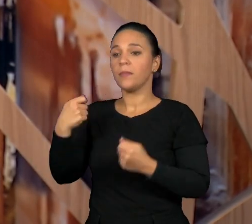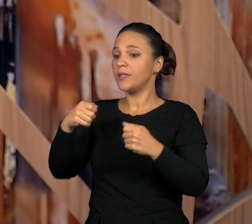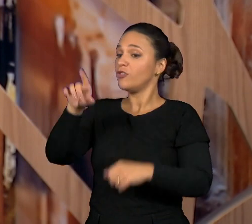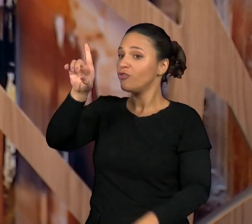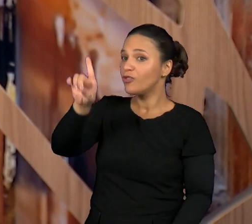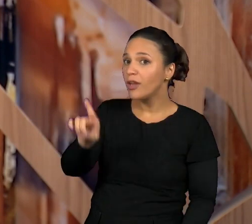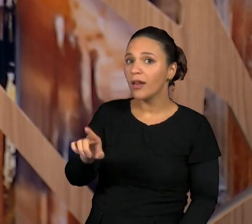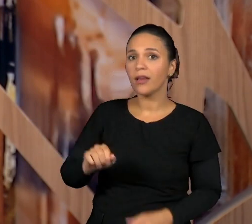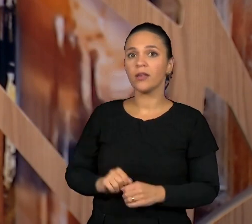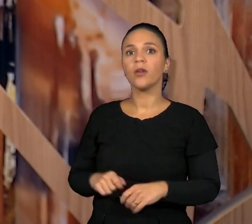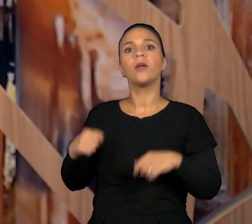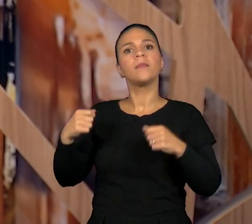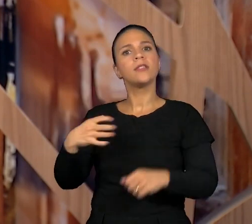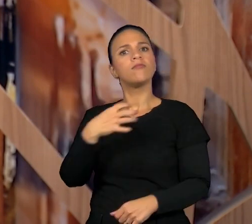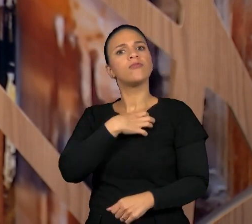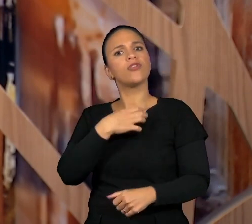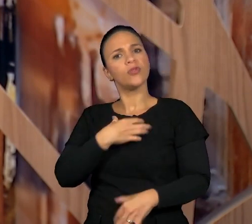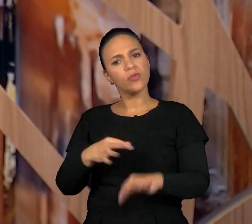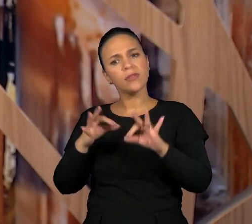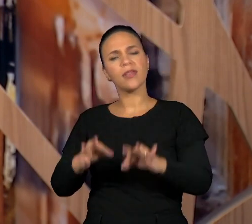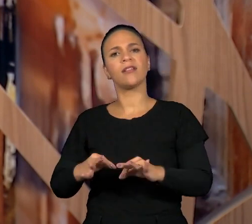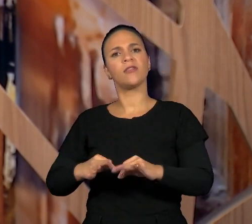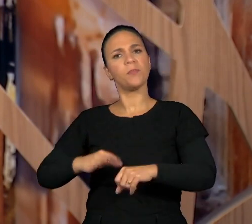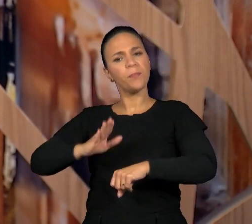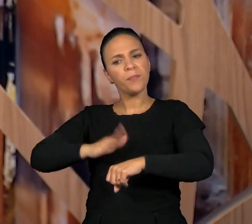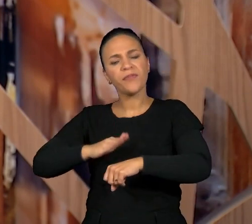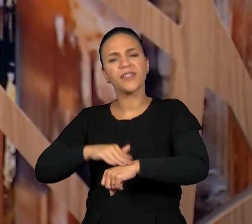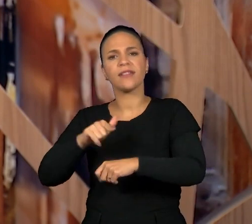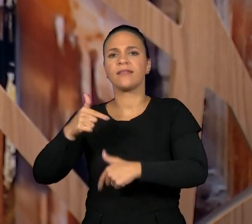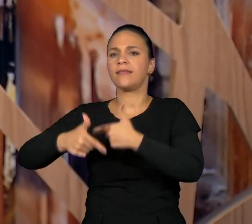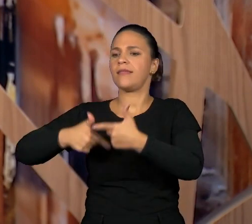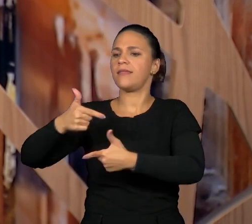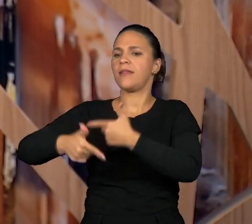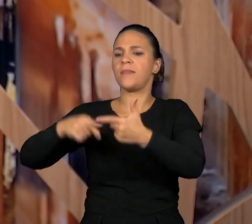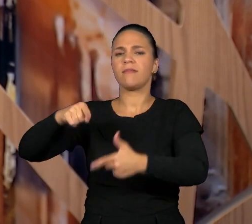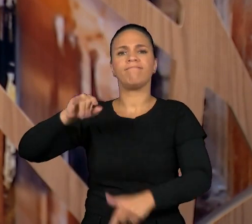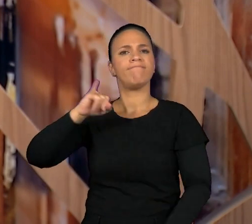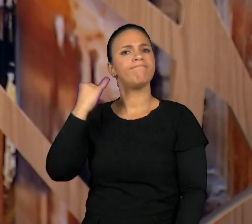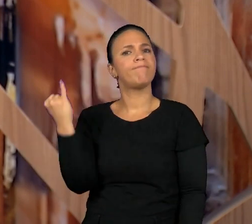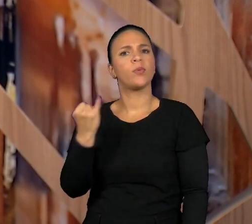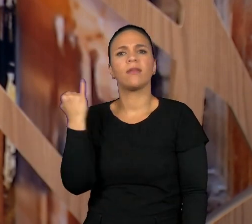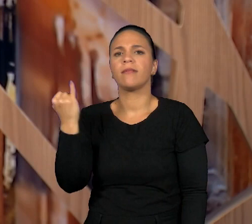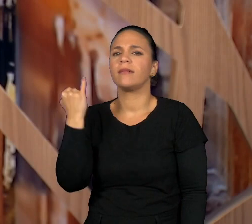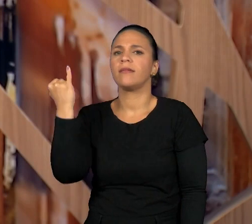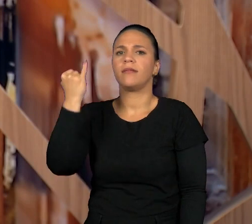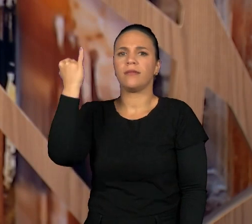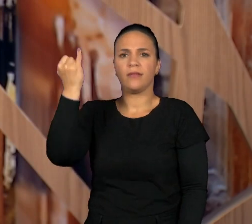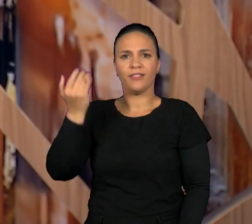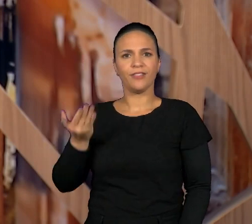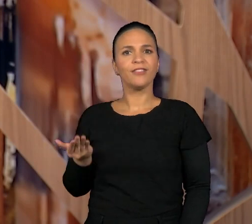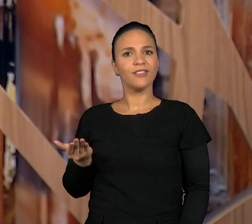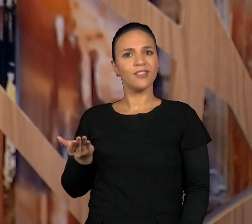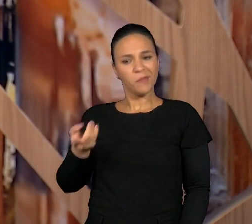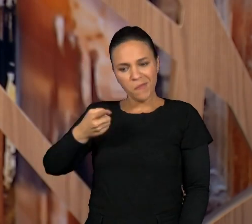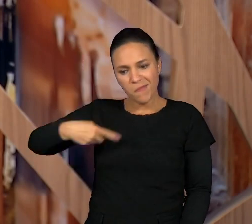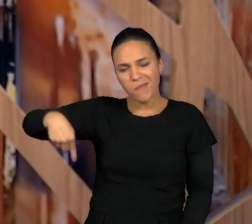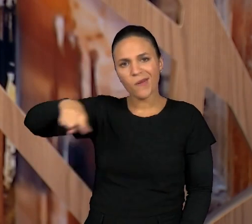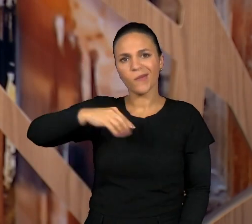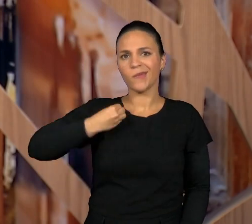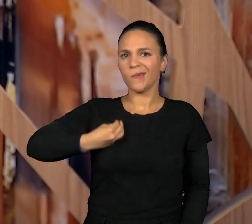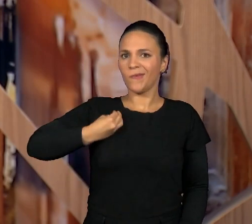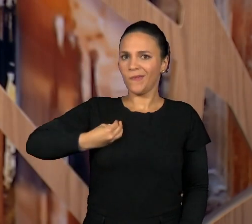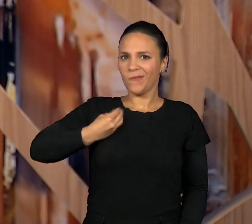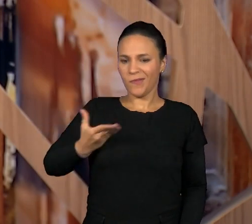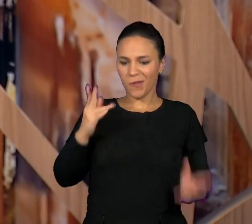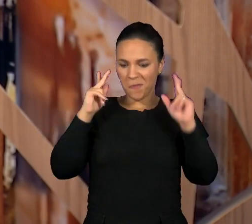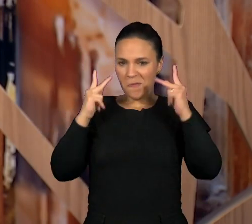que precisa de condições para realizar esse trabalho que é fundamental para a nossa condição de